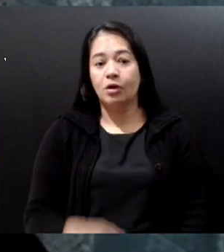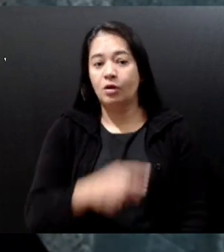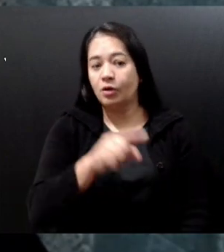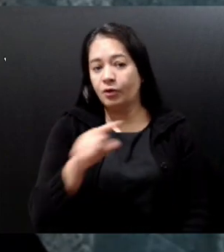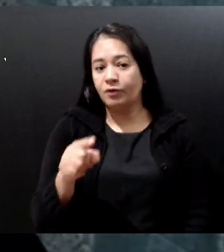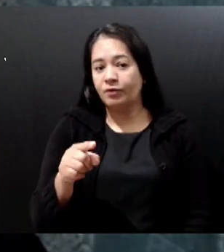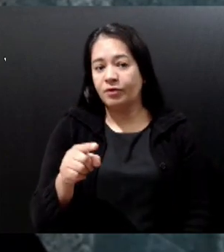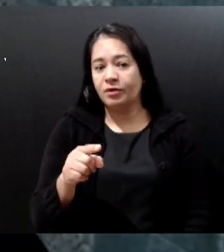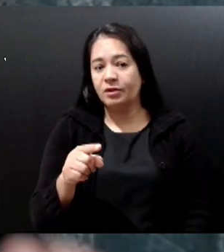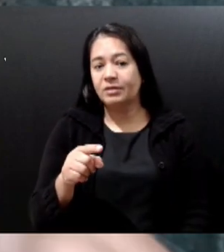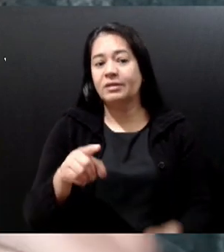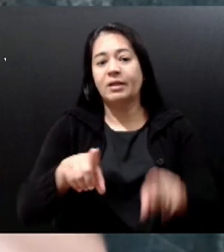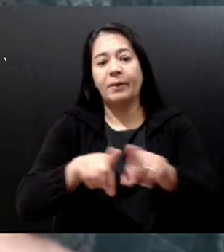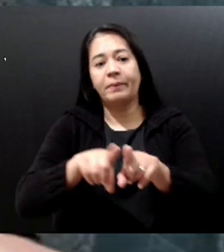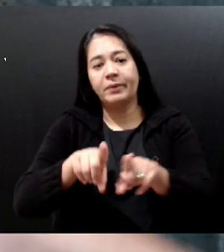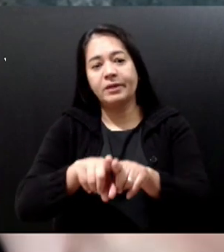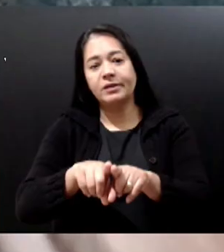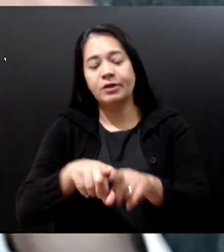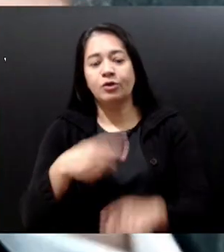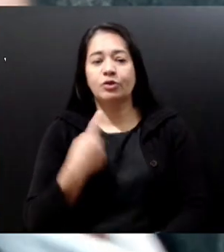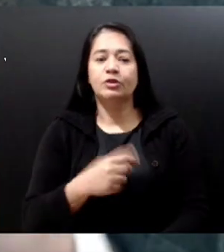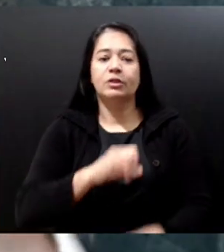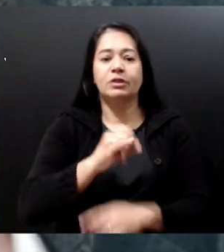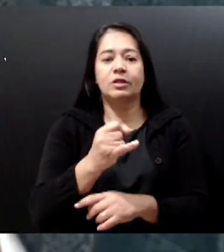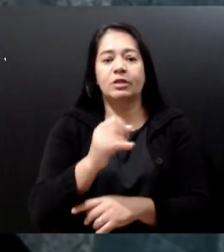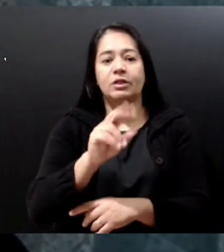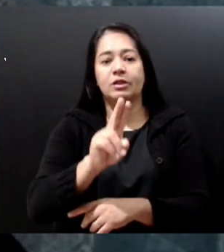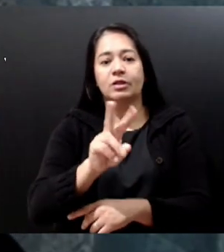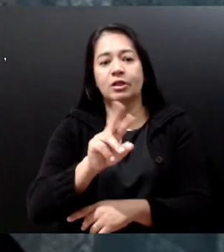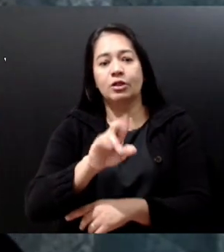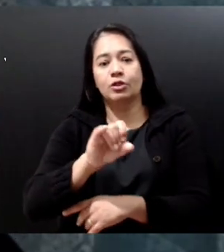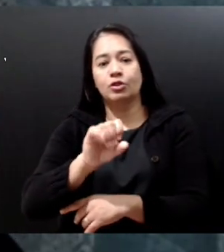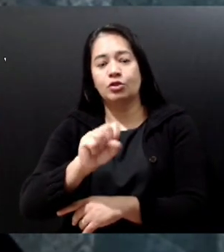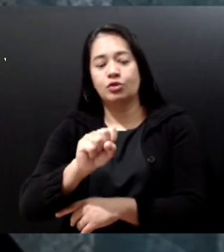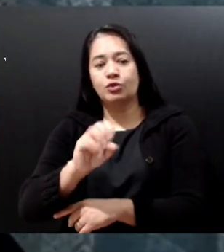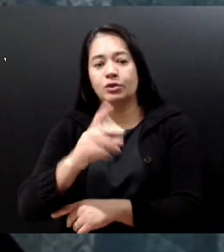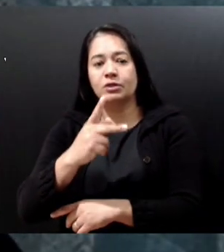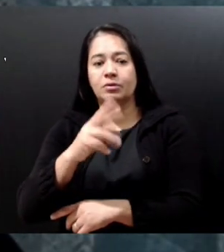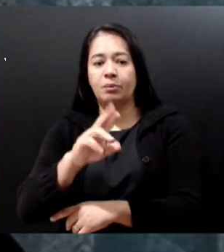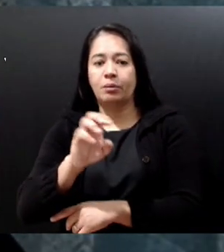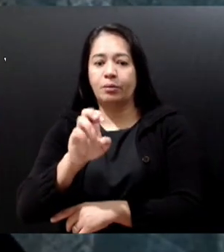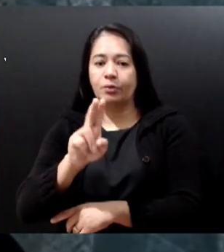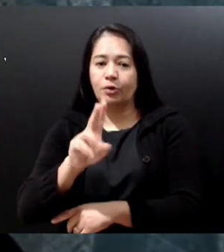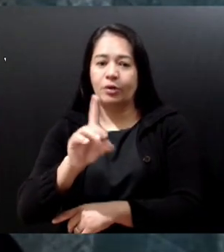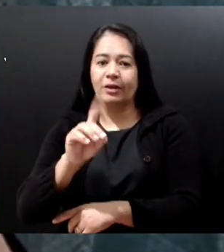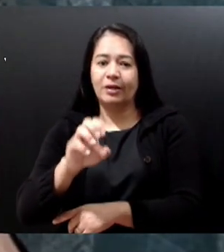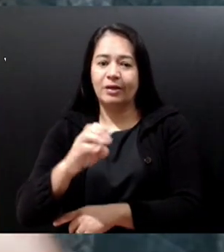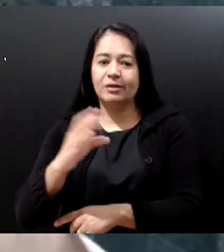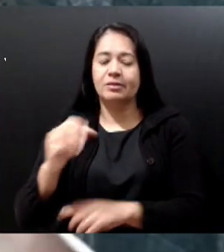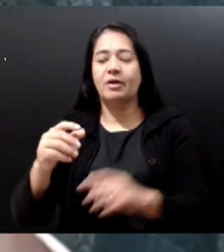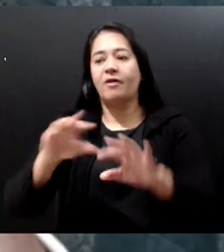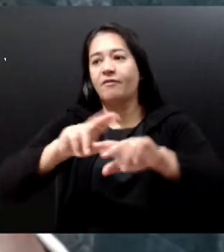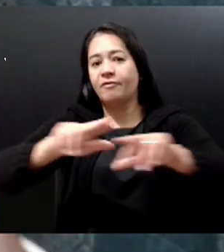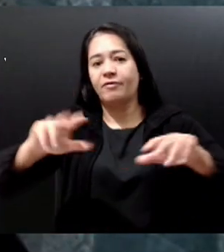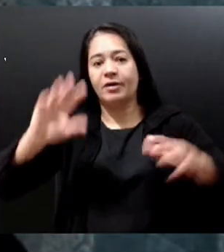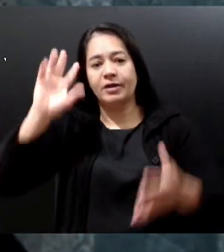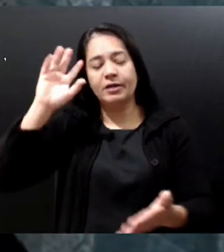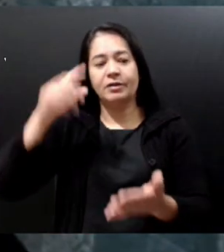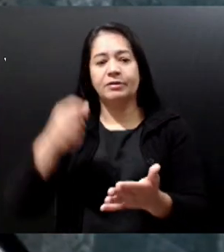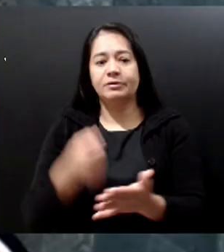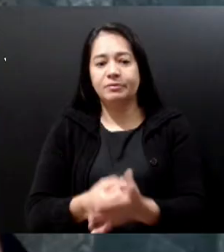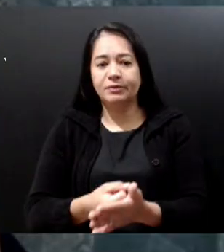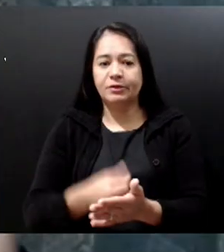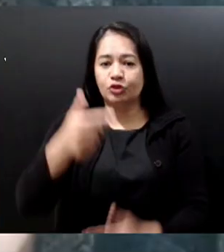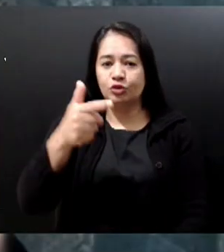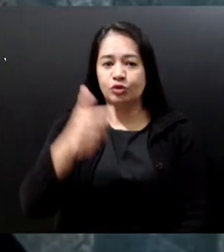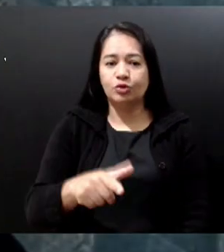o que é a jurisprudência? Para o leigo, são várias decisões dos tribunais repetidas, gera